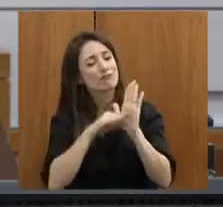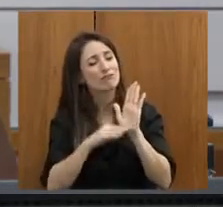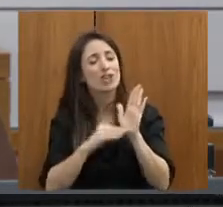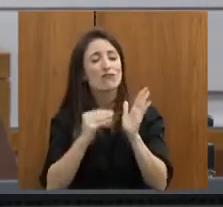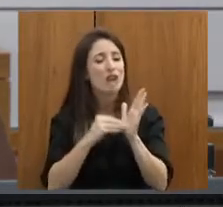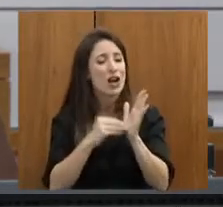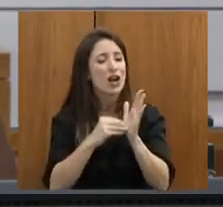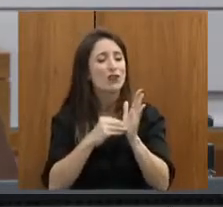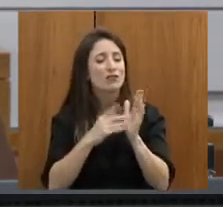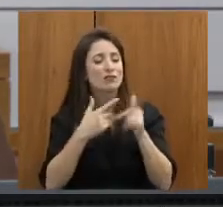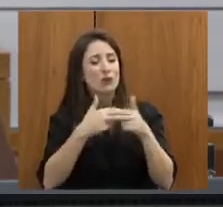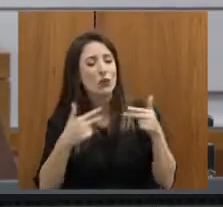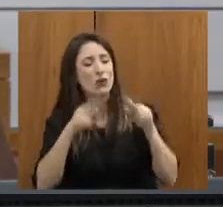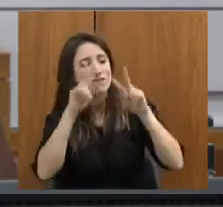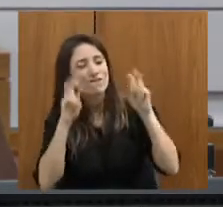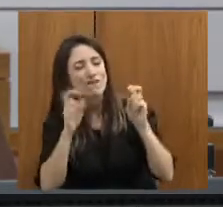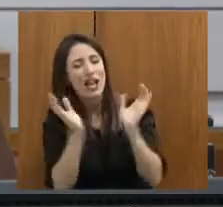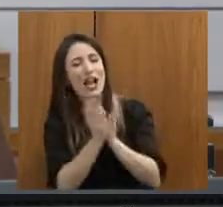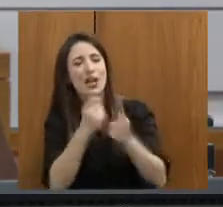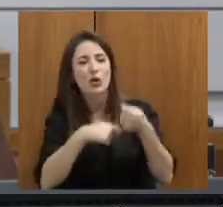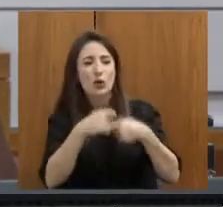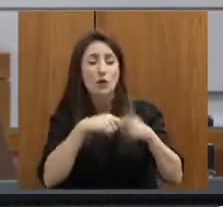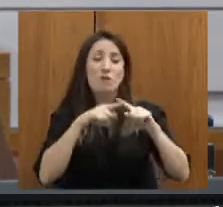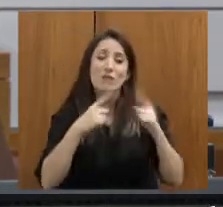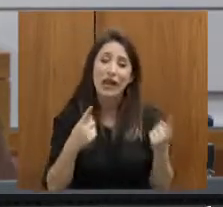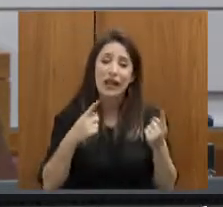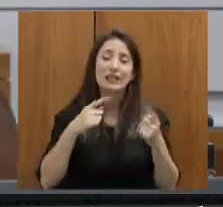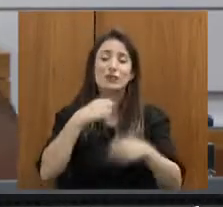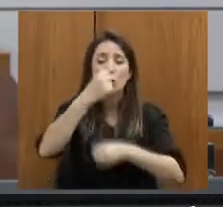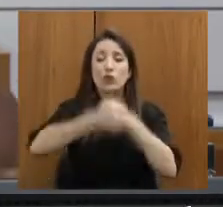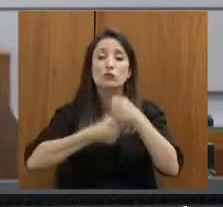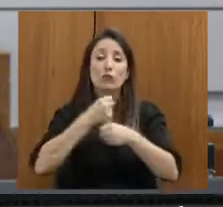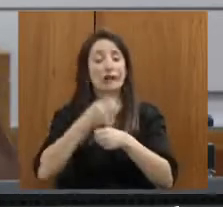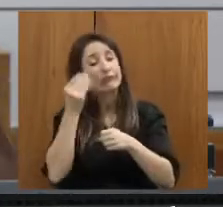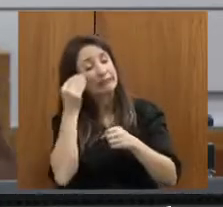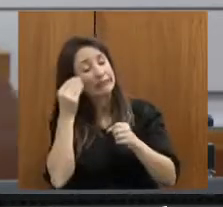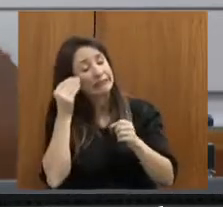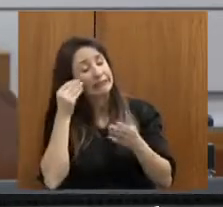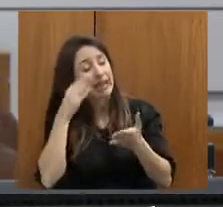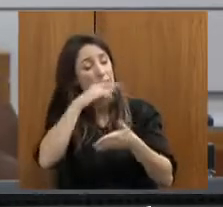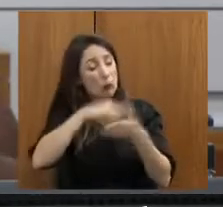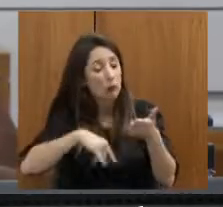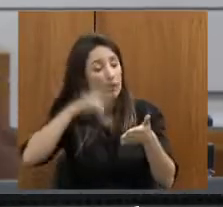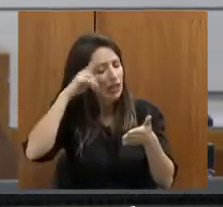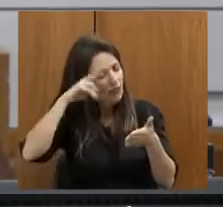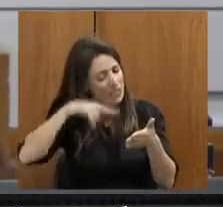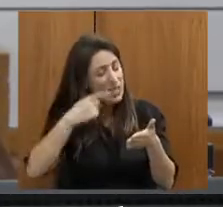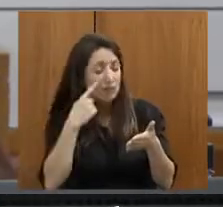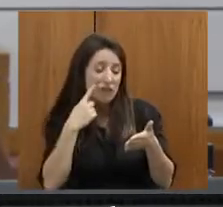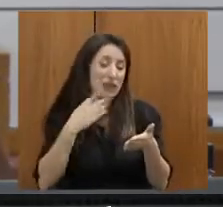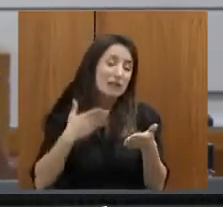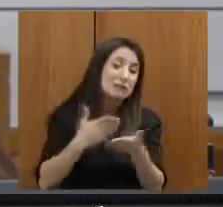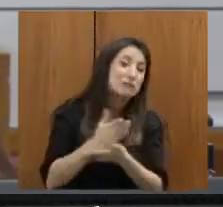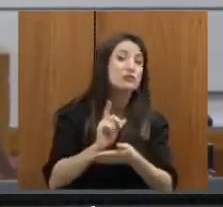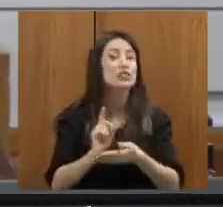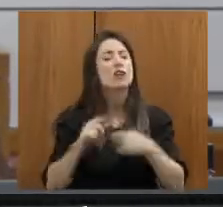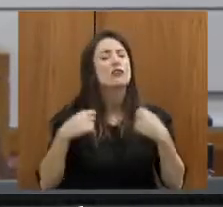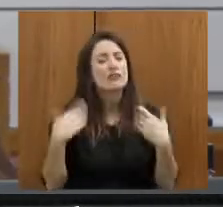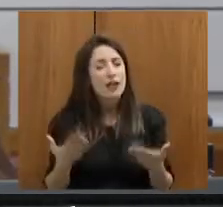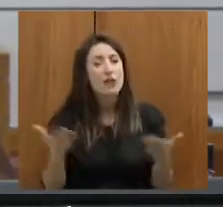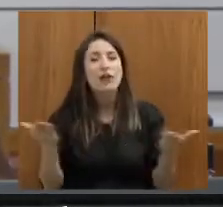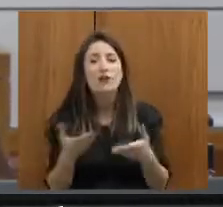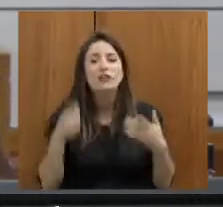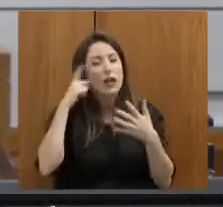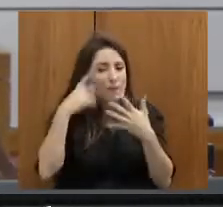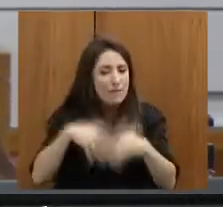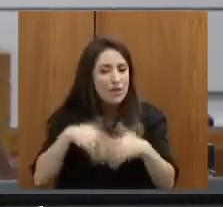setor econômico mas ele entra em revisão no próximo ano Então vamos começar a pensar o que a gente quer no campo